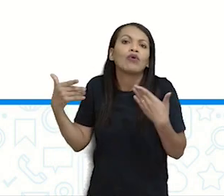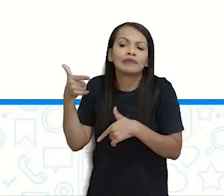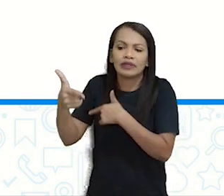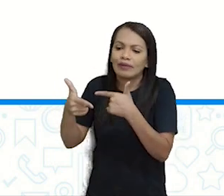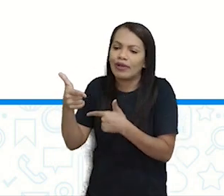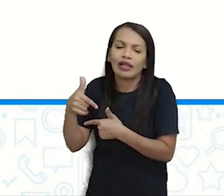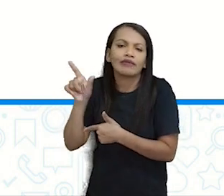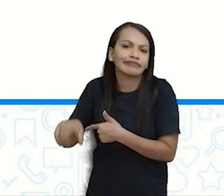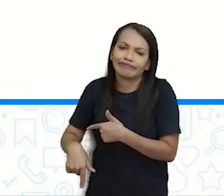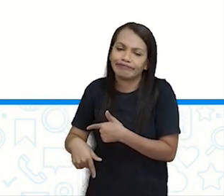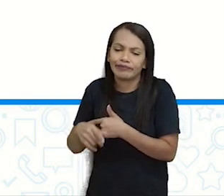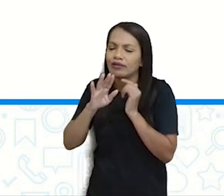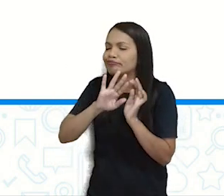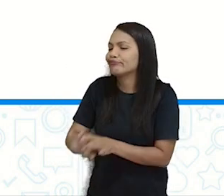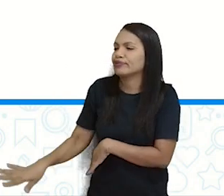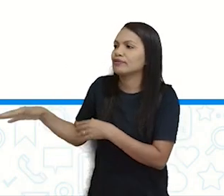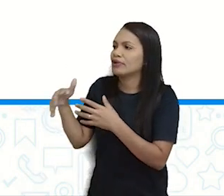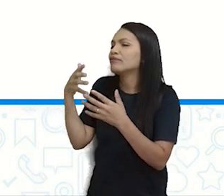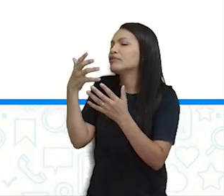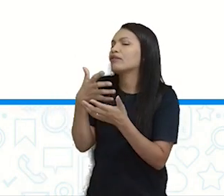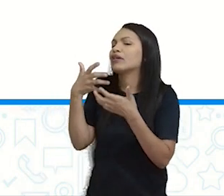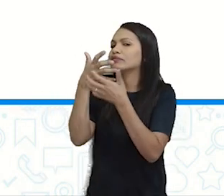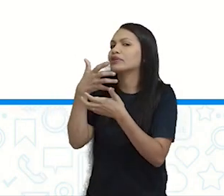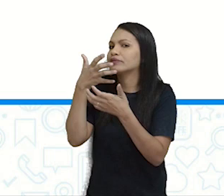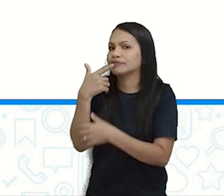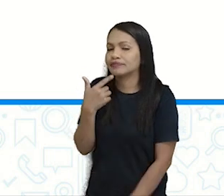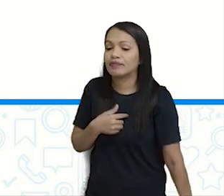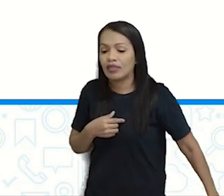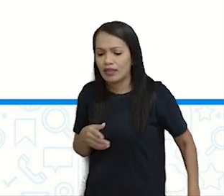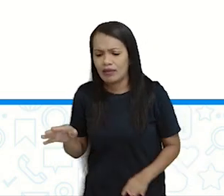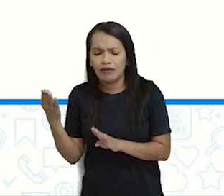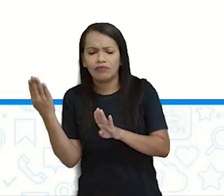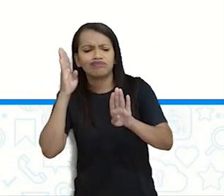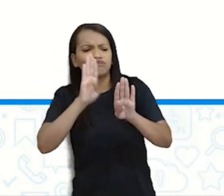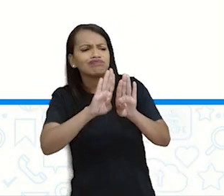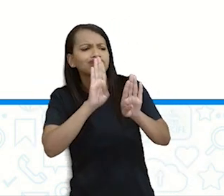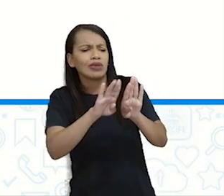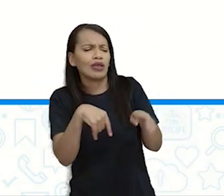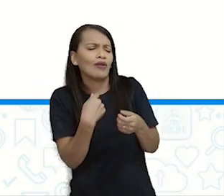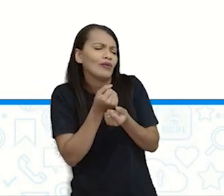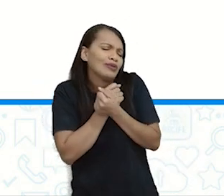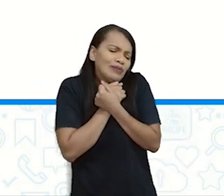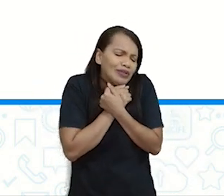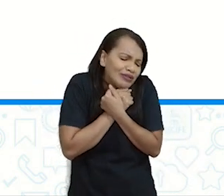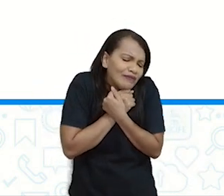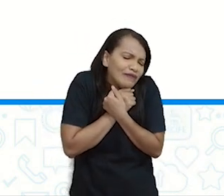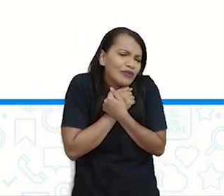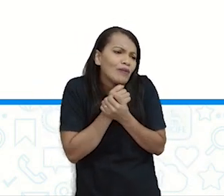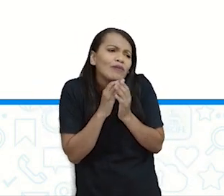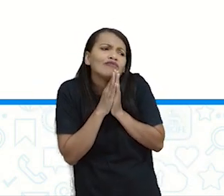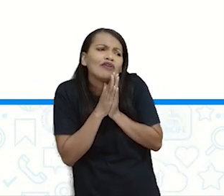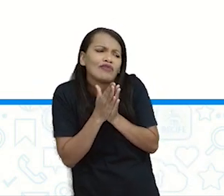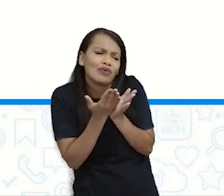frio, foi à porta da formiga, bateu e disse o quê? Dona Formiga, estou tremendo de frio, me dá uma